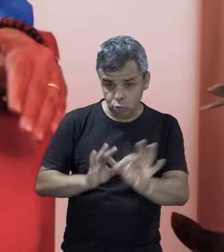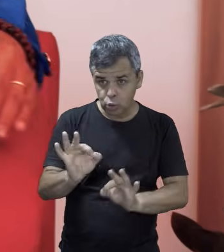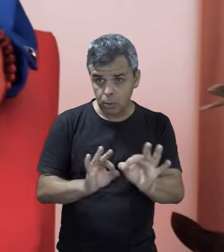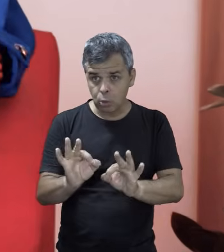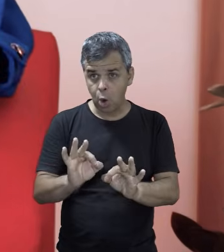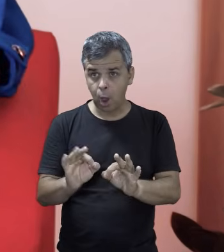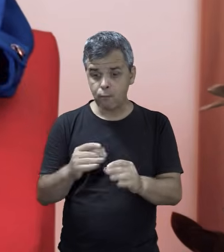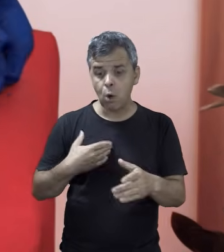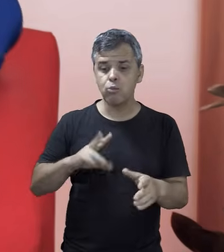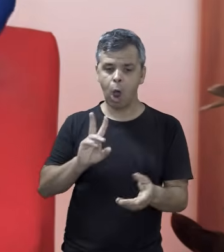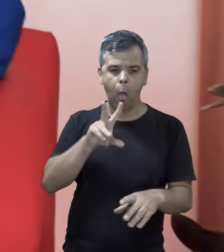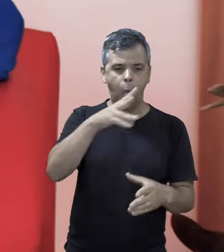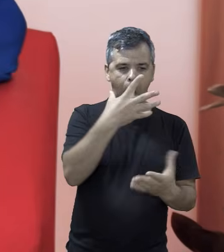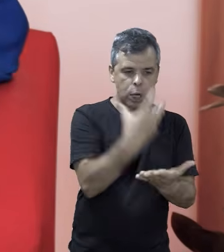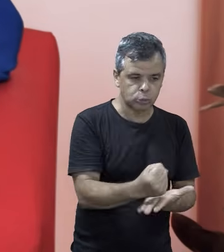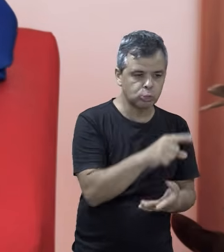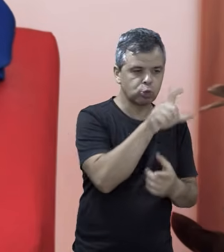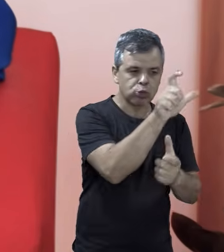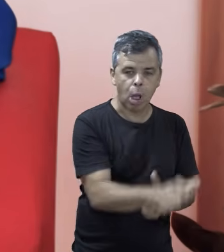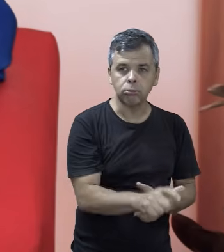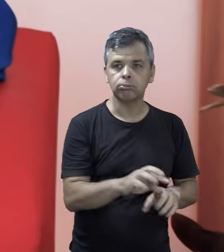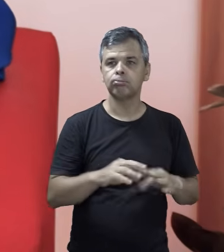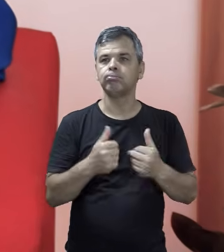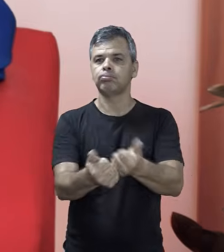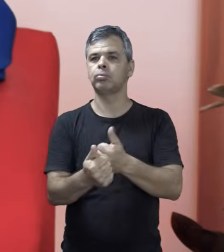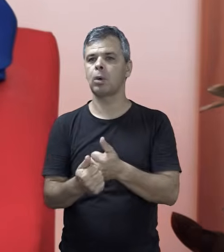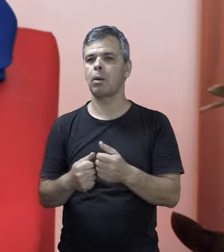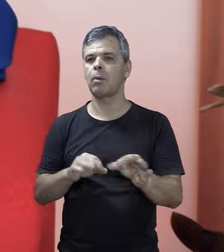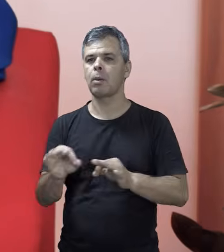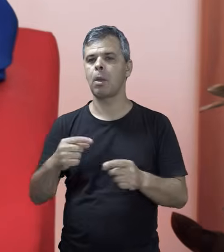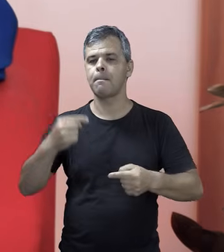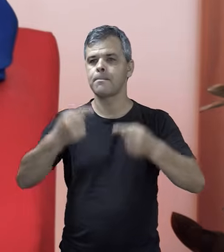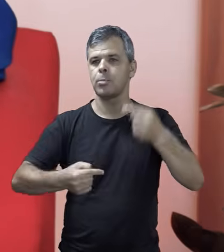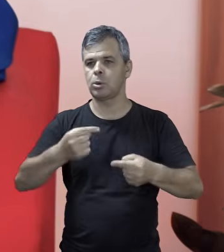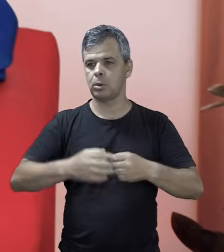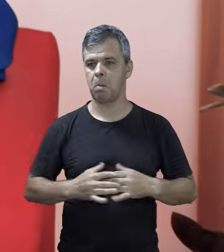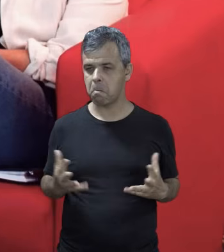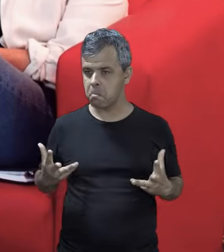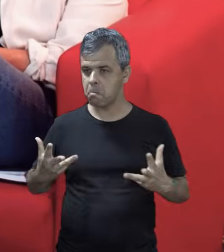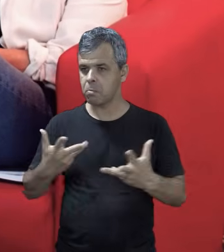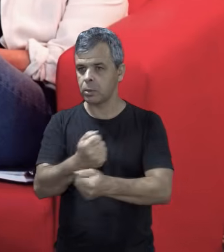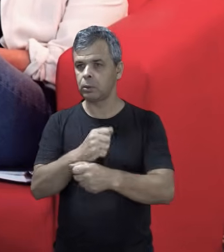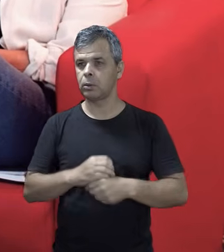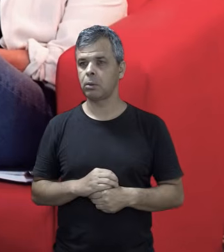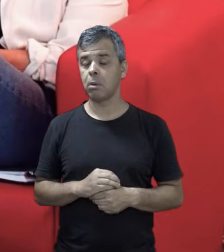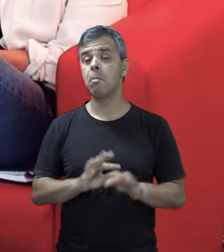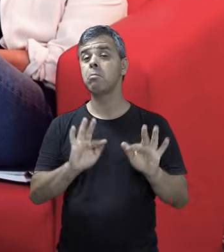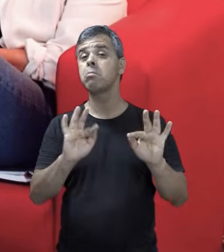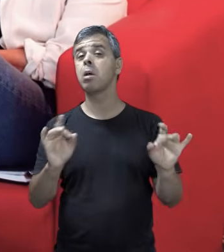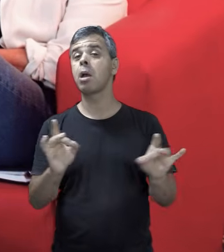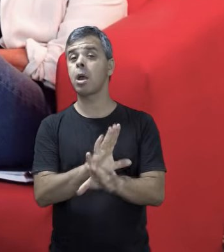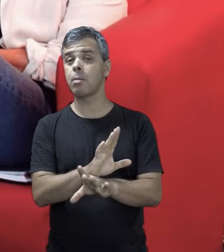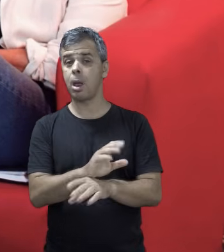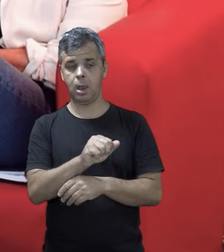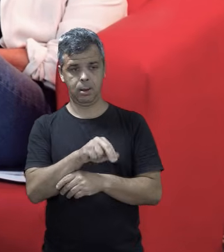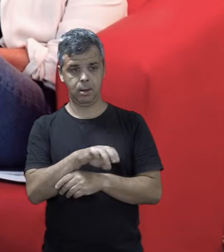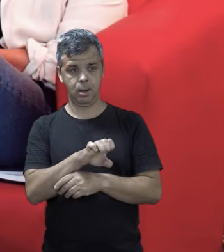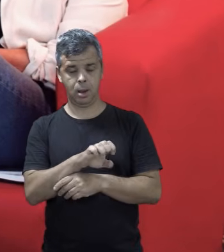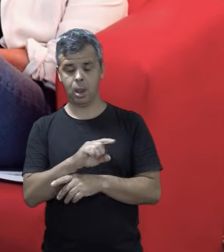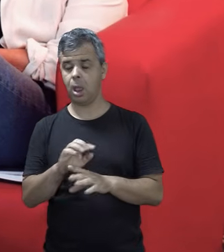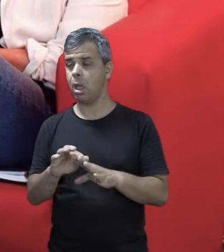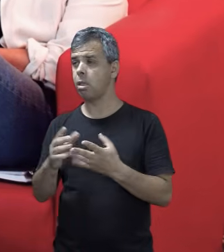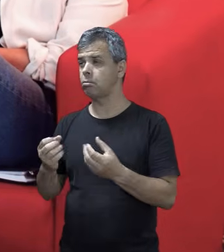aqui, vamos ocupar o outro lado. E é assim que eu acho que funciona a política. Maravilha. Para finalizar, Anne, eu queria